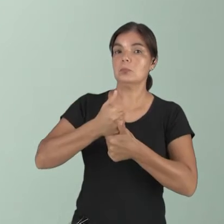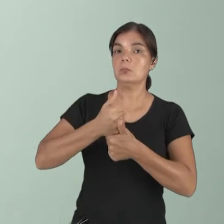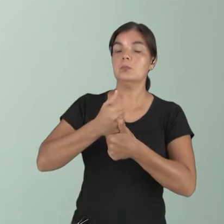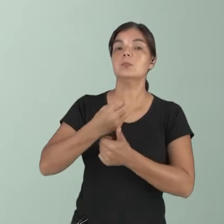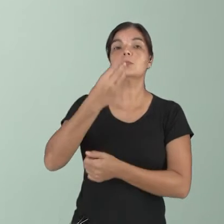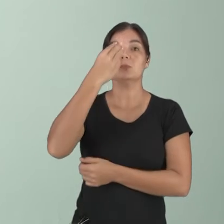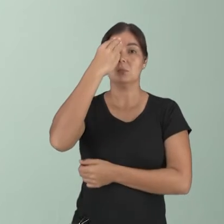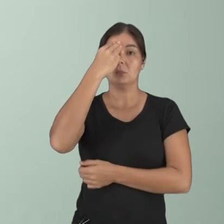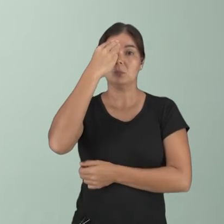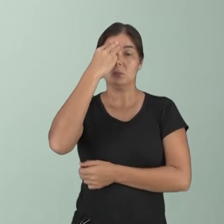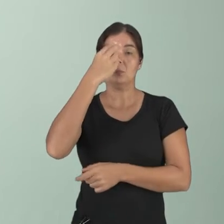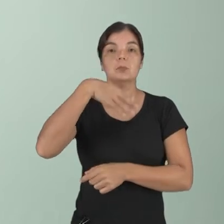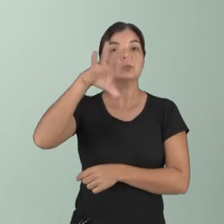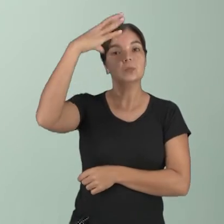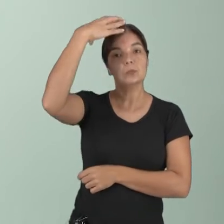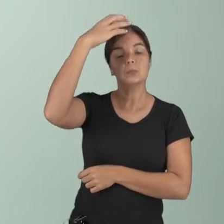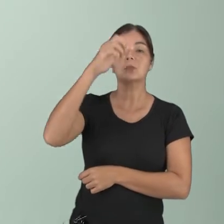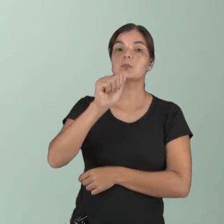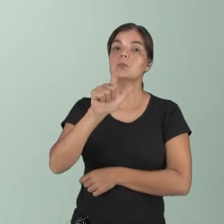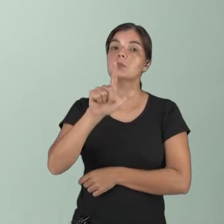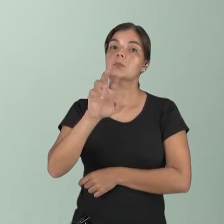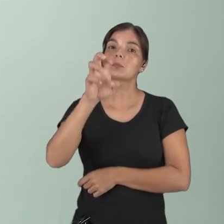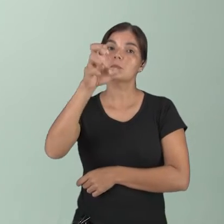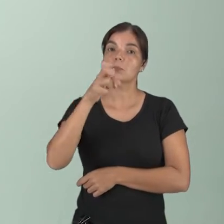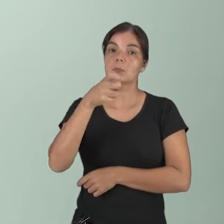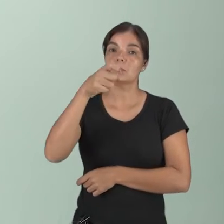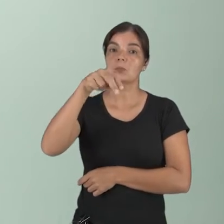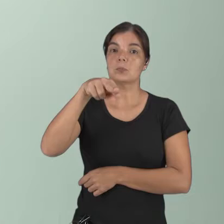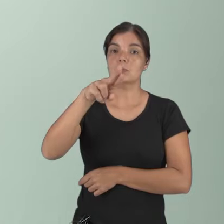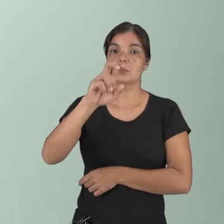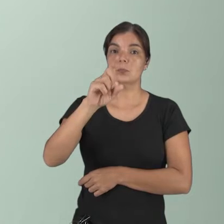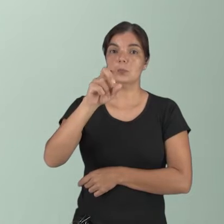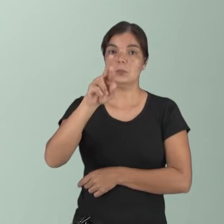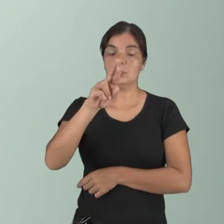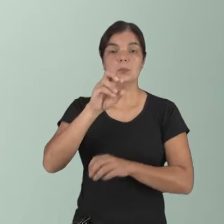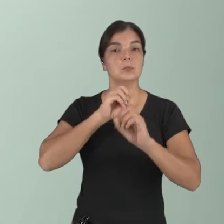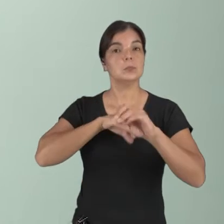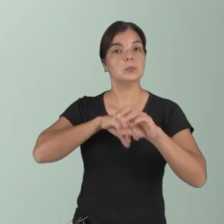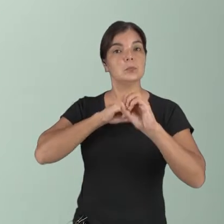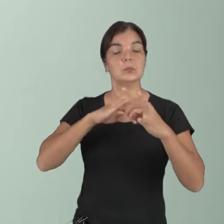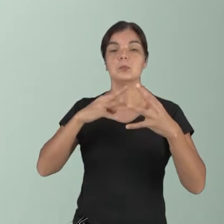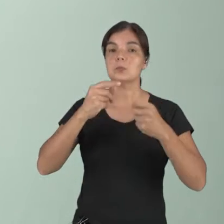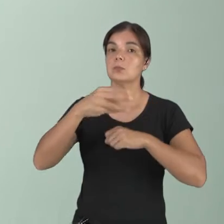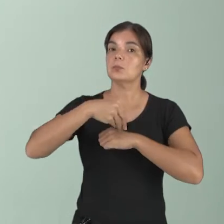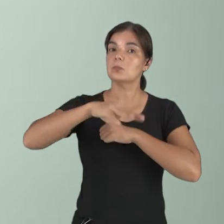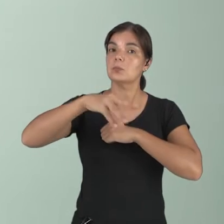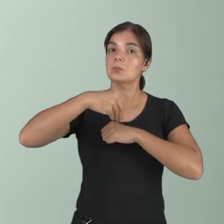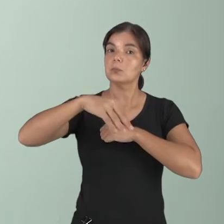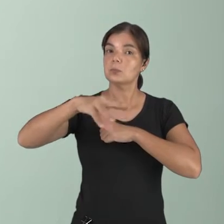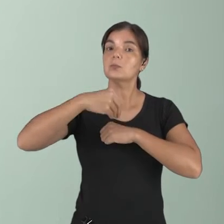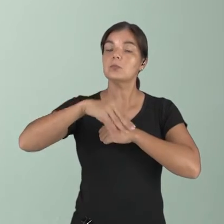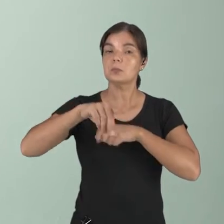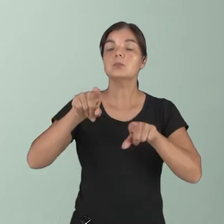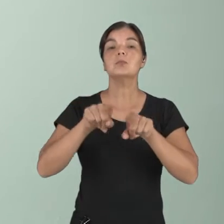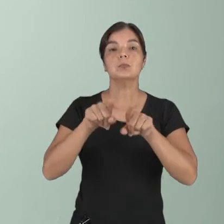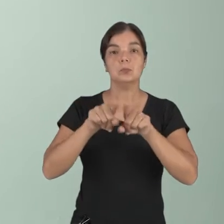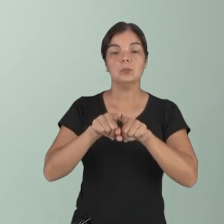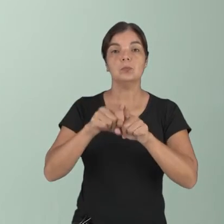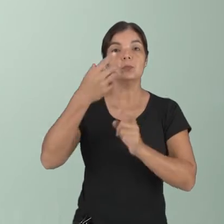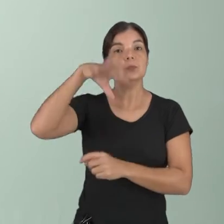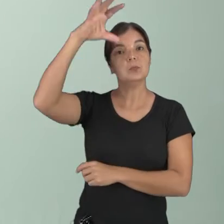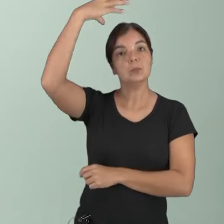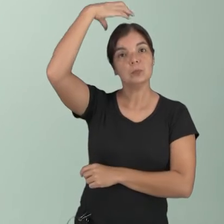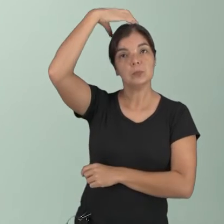do imperador, que seria Alexandre. Ele vai criar Alexandre, ensinar Alexandre e passar todo o conhecimento que ele pôde. Ou seja, o